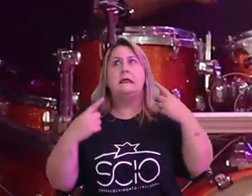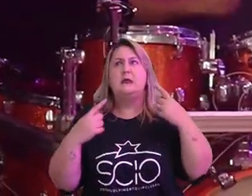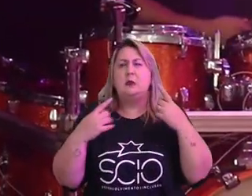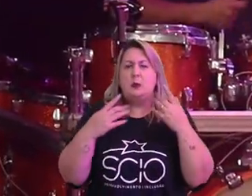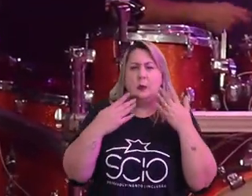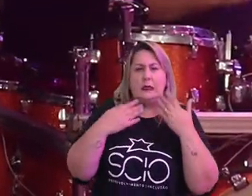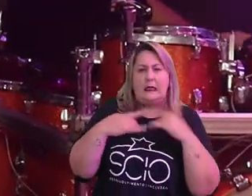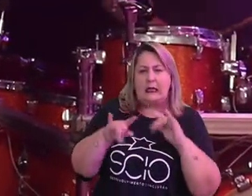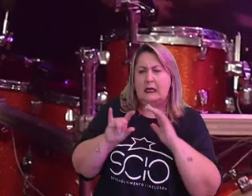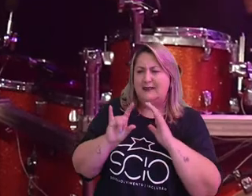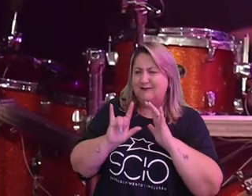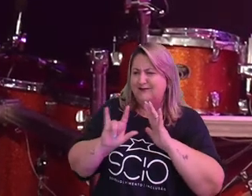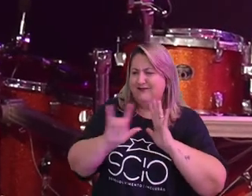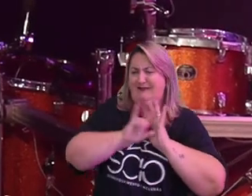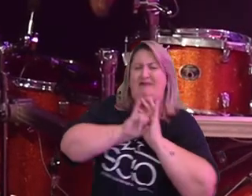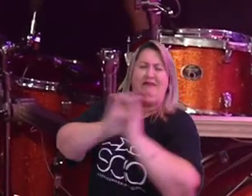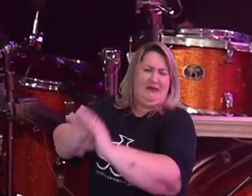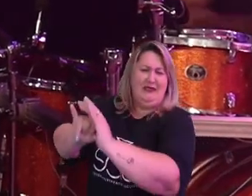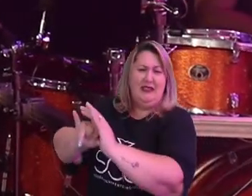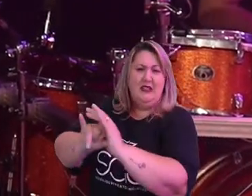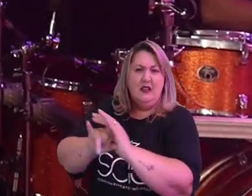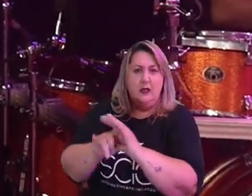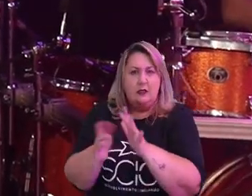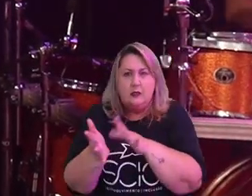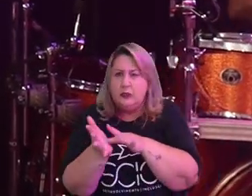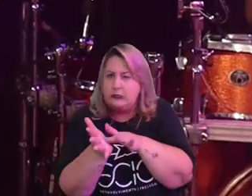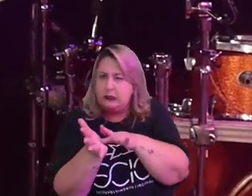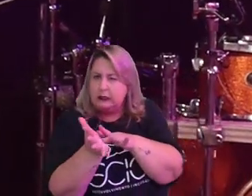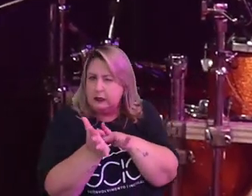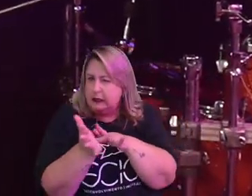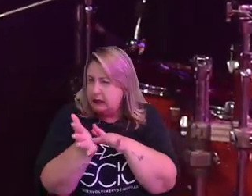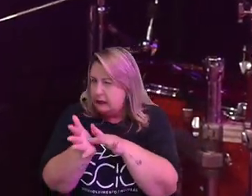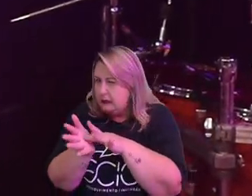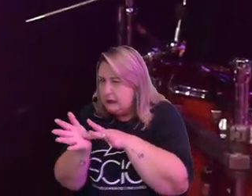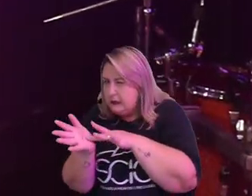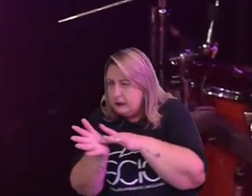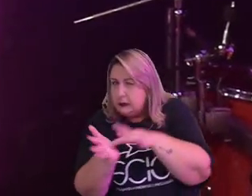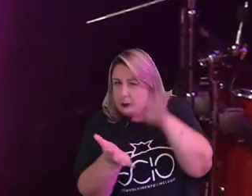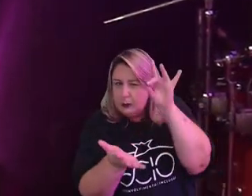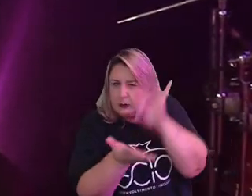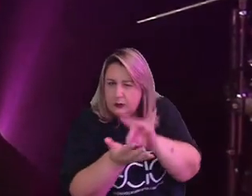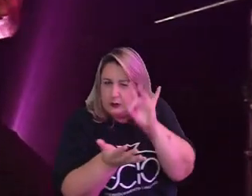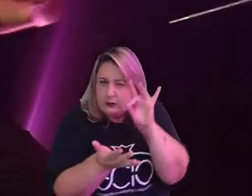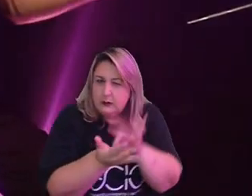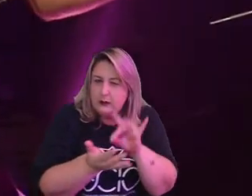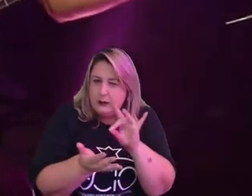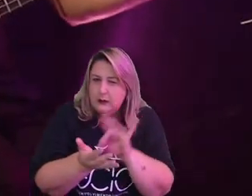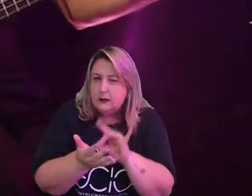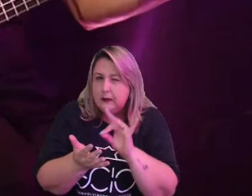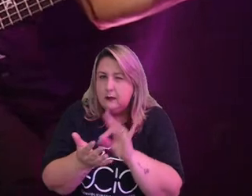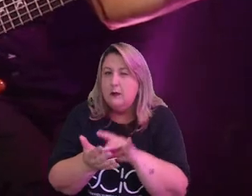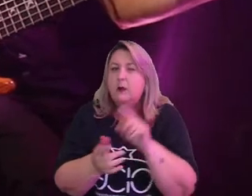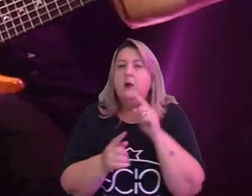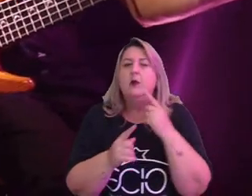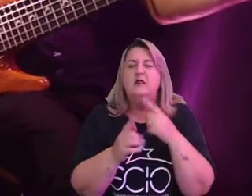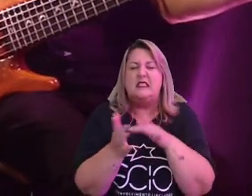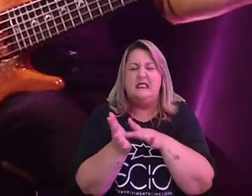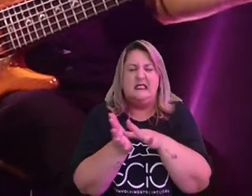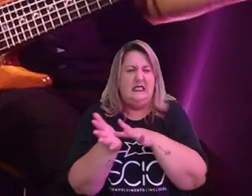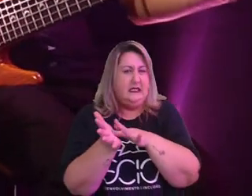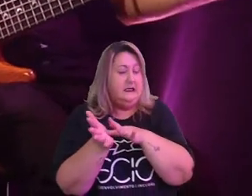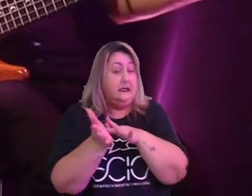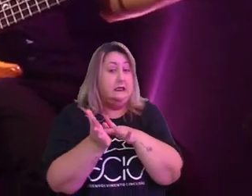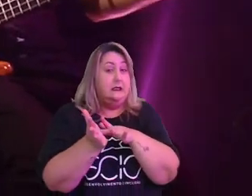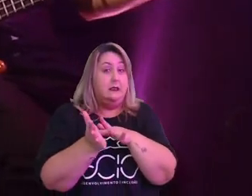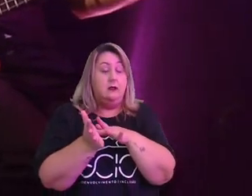Te dizer que não te quero, vou negando as aparências, disfarçando as evidências. Mas pra que viver